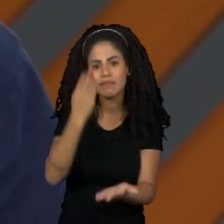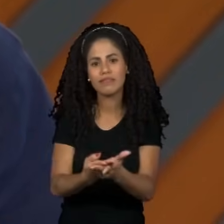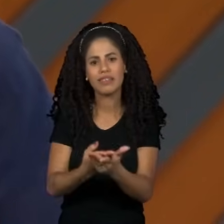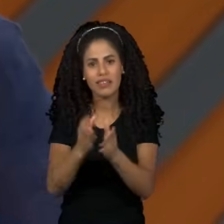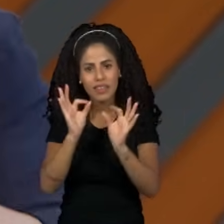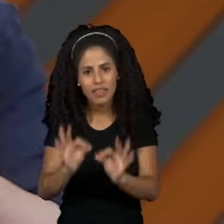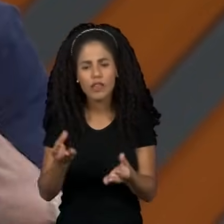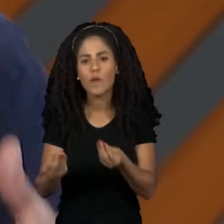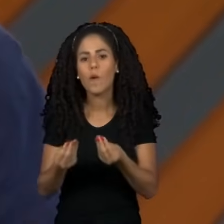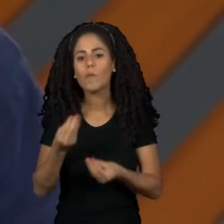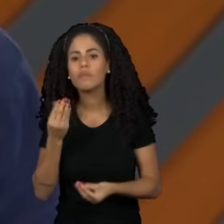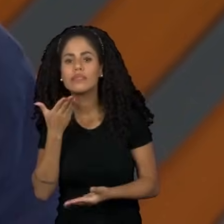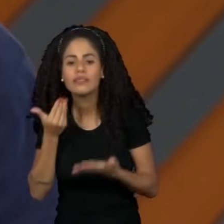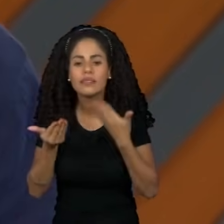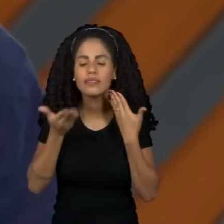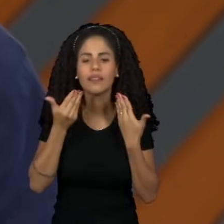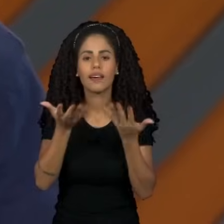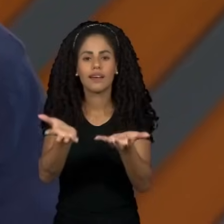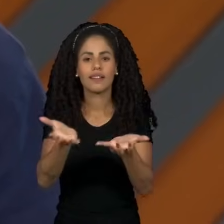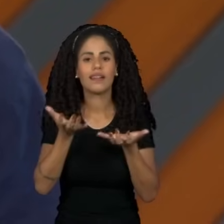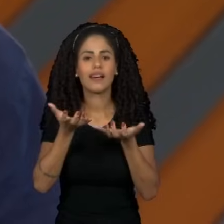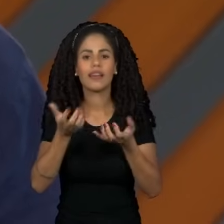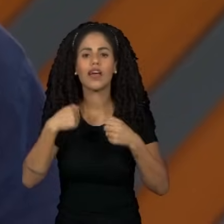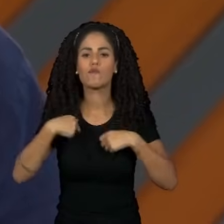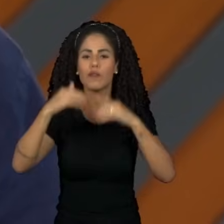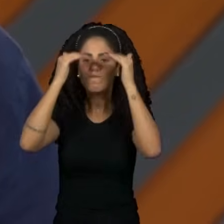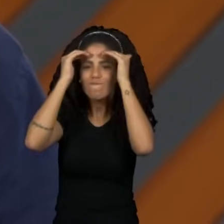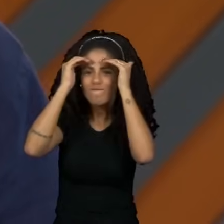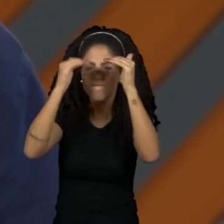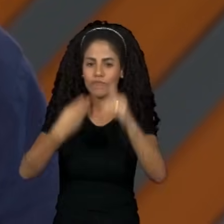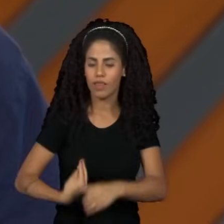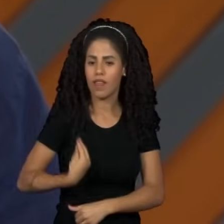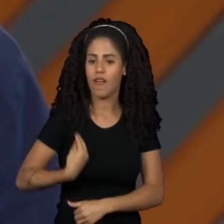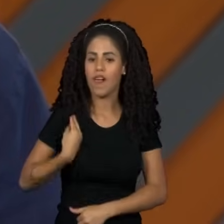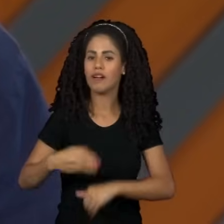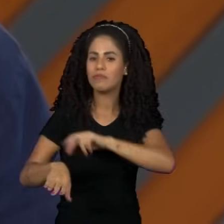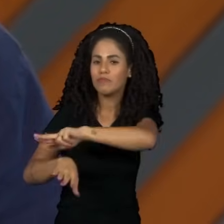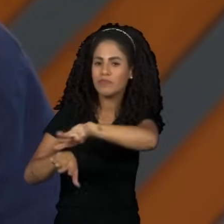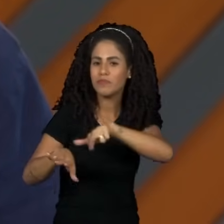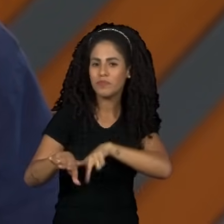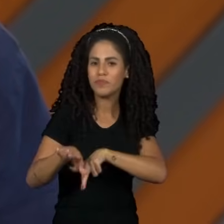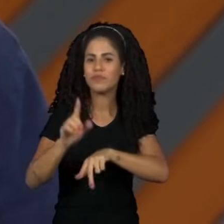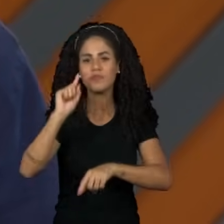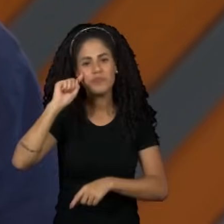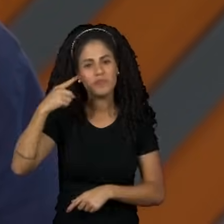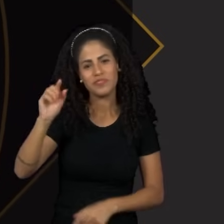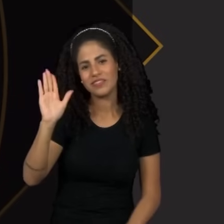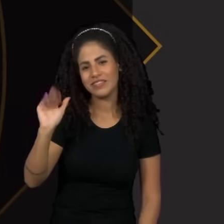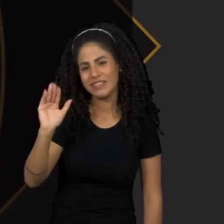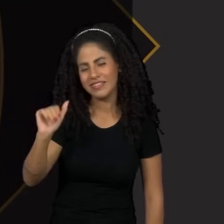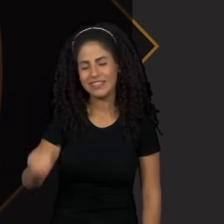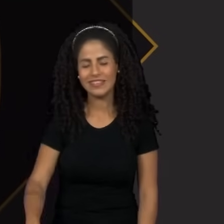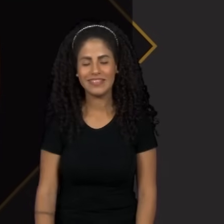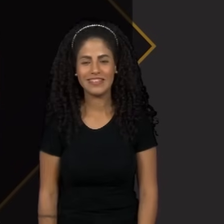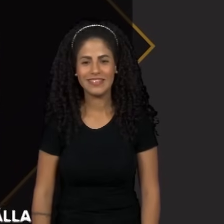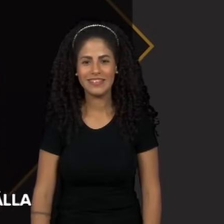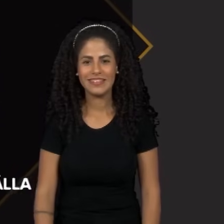que busca o especial em respeito à vida. Eu espero você. Até lá.